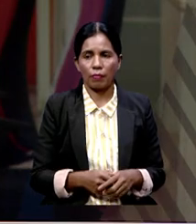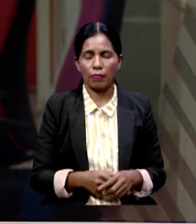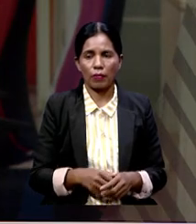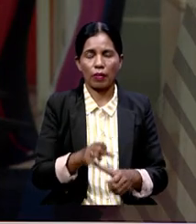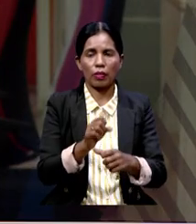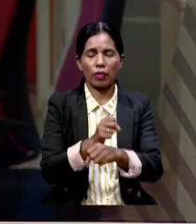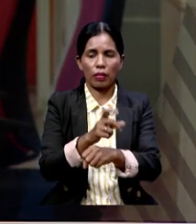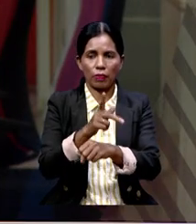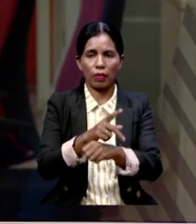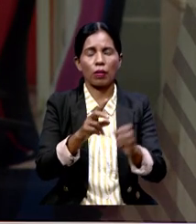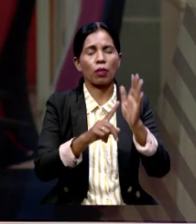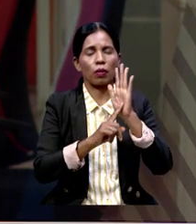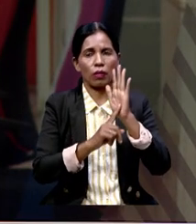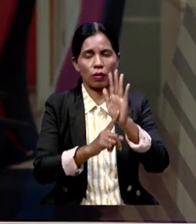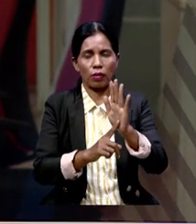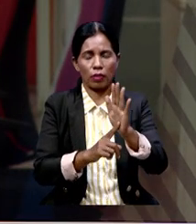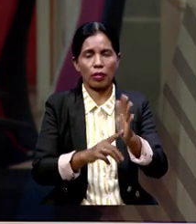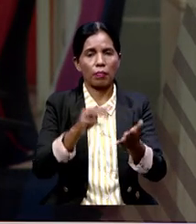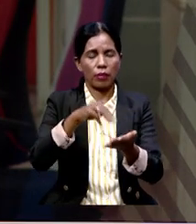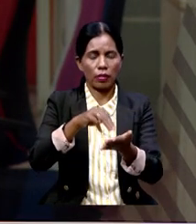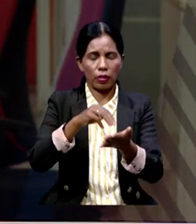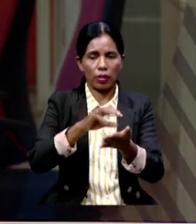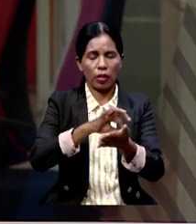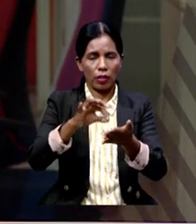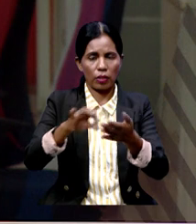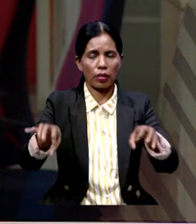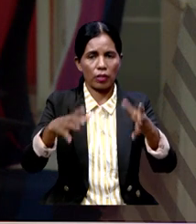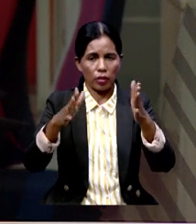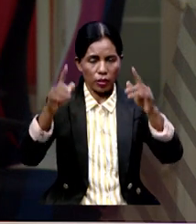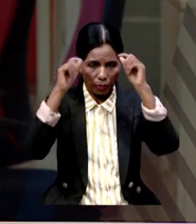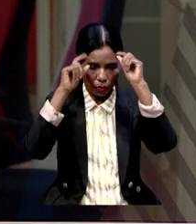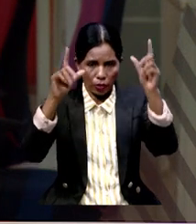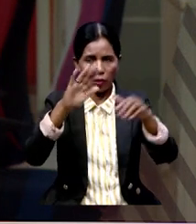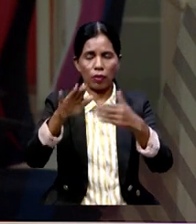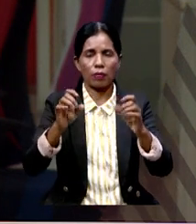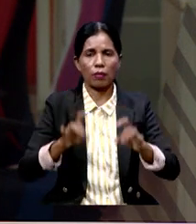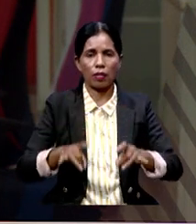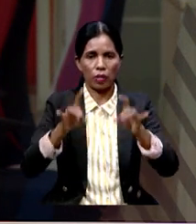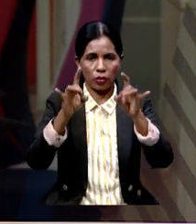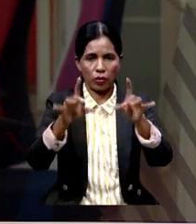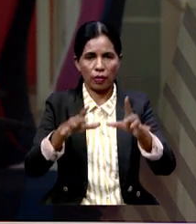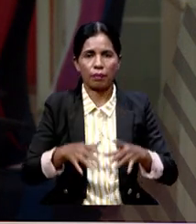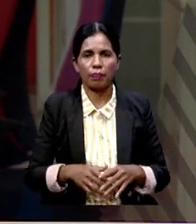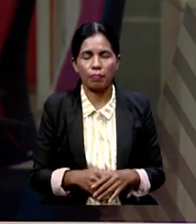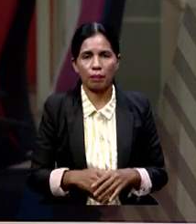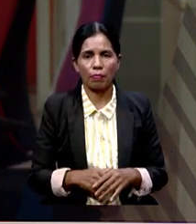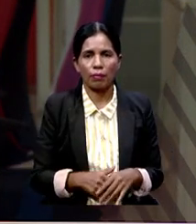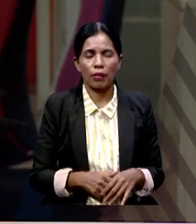SEFOPE, hahu hal koresaun materia ezame eskrita, kandidatura trabalhador Timoroan ba Australia.